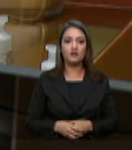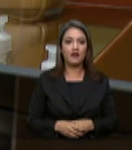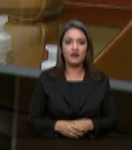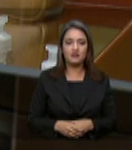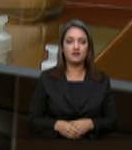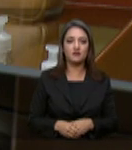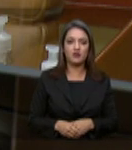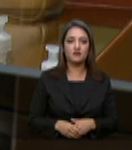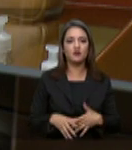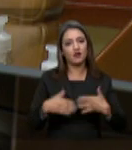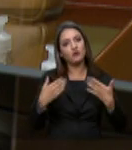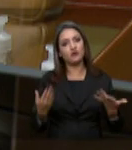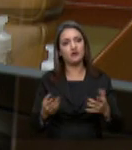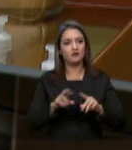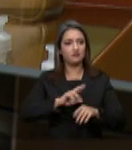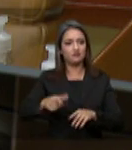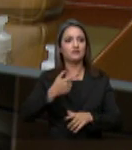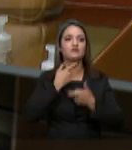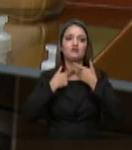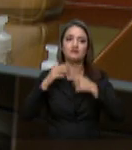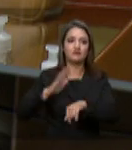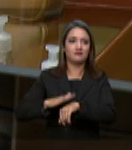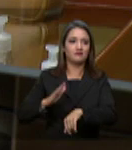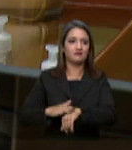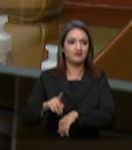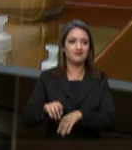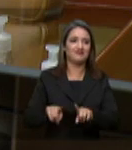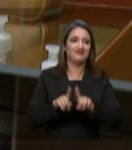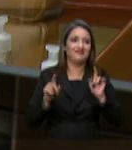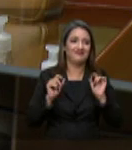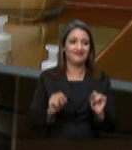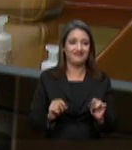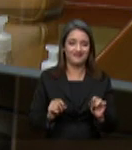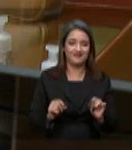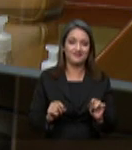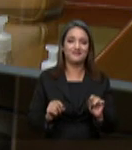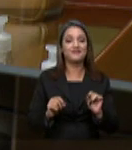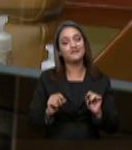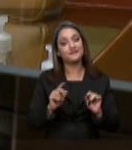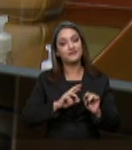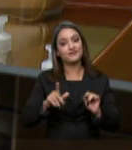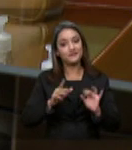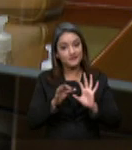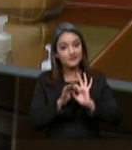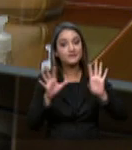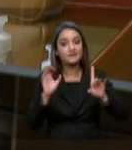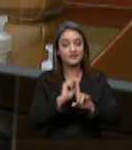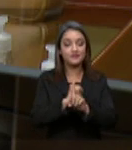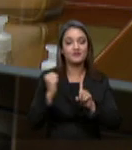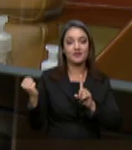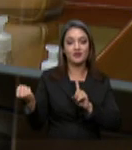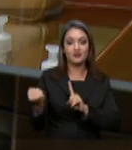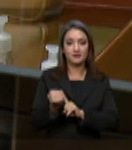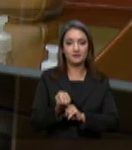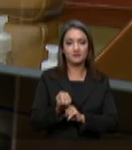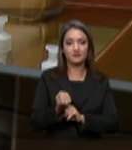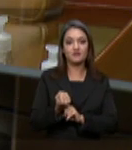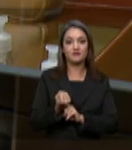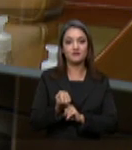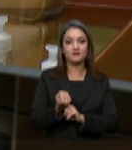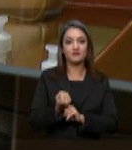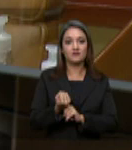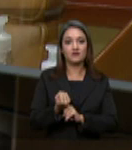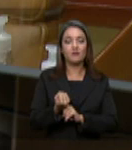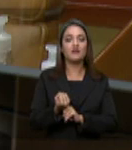conveniência voluntarismo ou querer que não é isso que permite uma sociedade aí é o